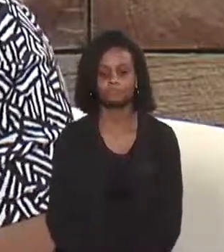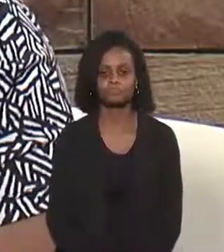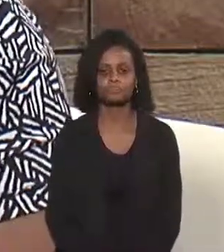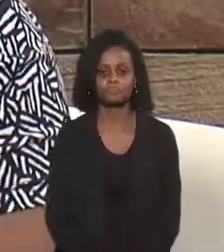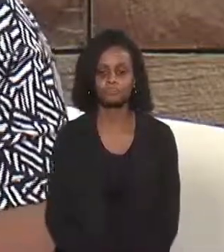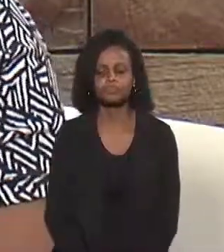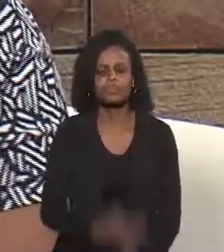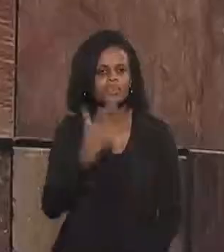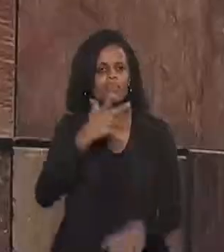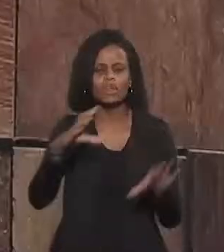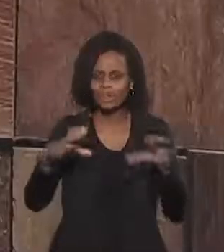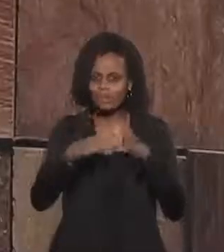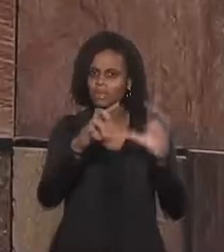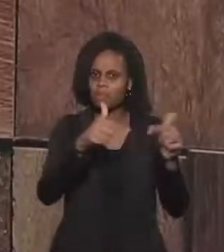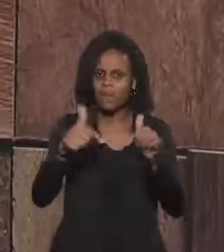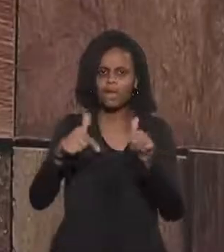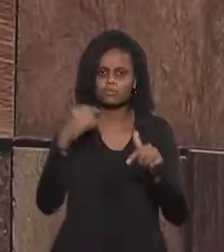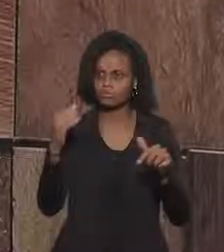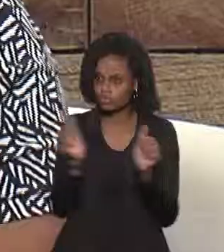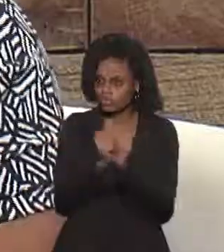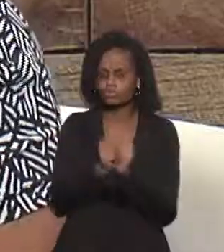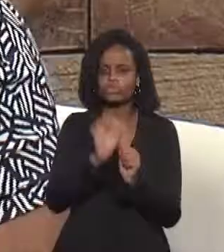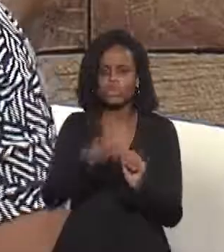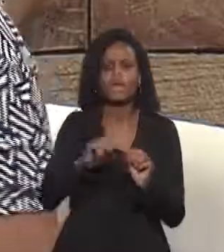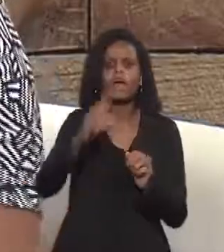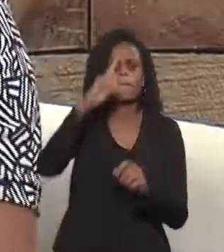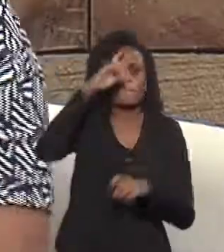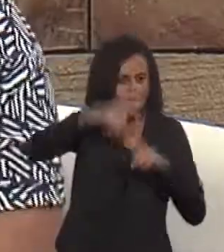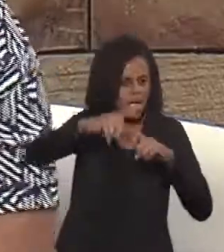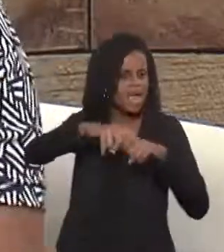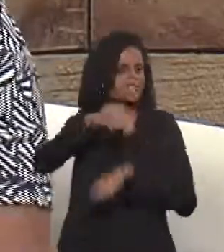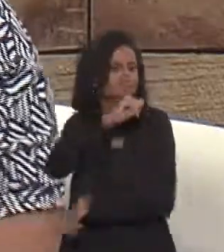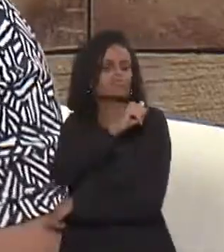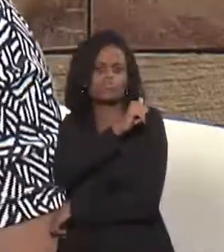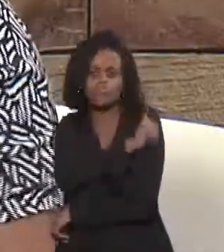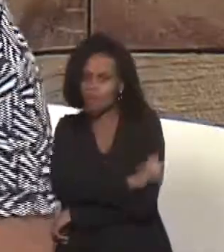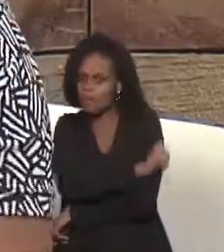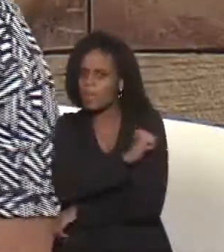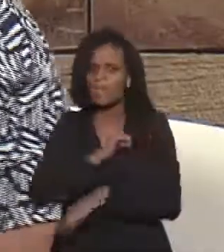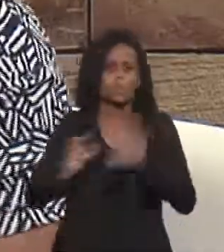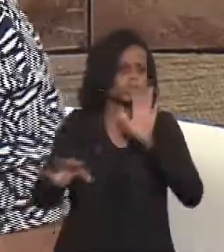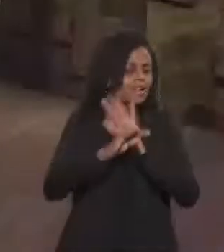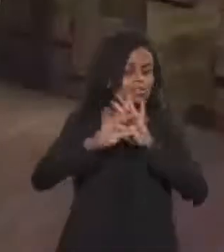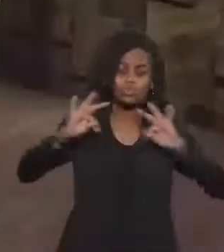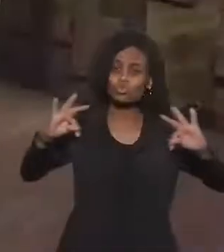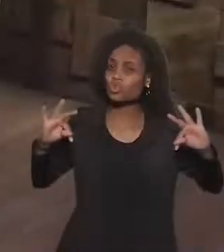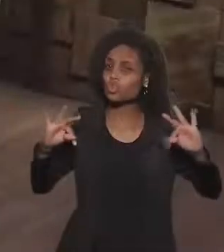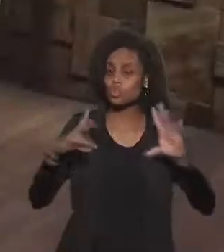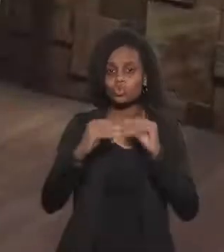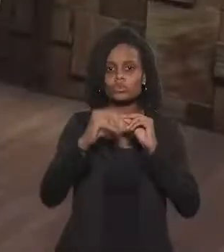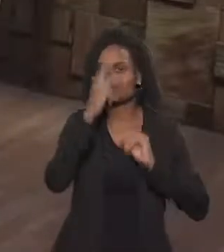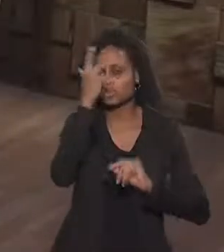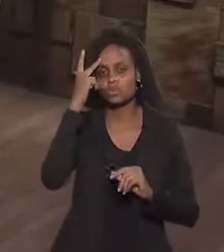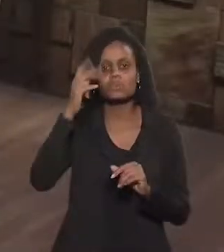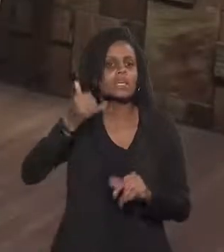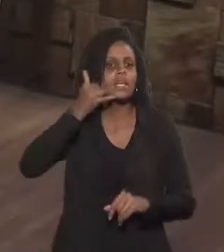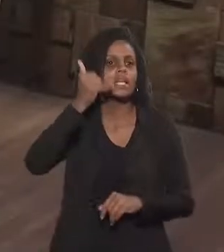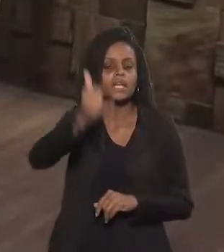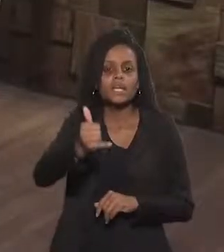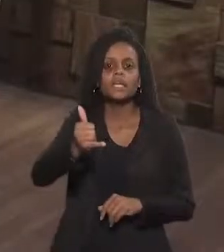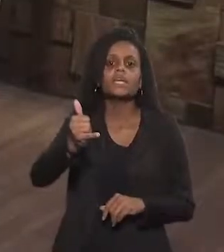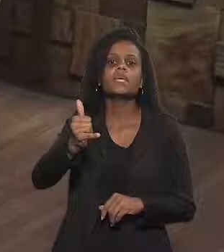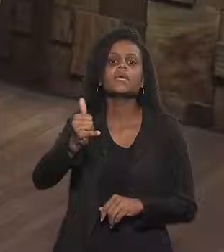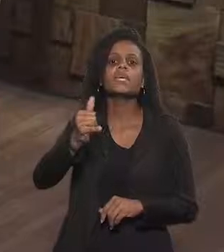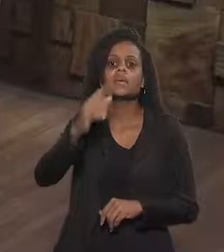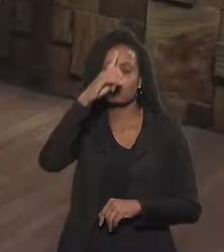que trabalha não, isso é importantíssimo. Junto, né? E não só os médicos, os enfermeiros, todo os técnicos, todo mundo. Todos que estão envolvidos, né? Você liga para